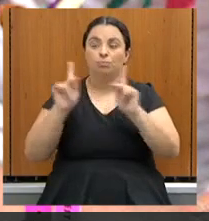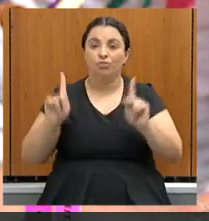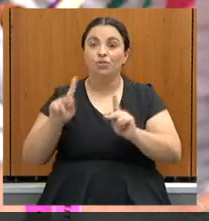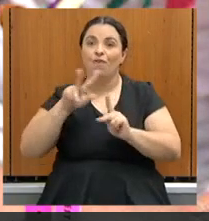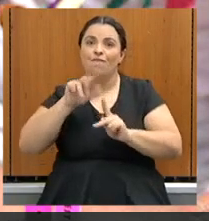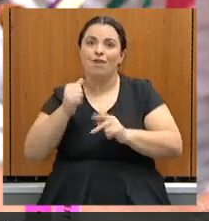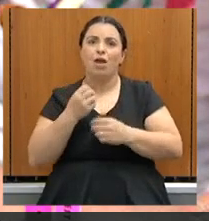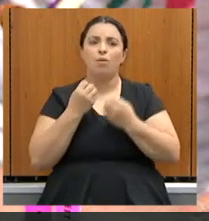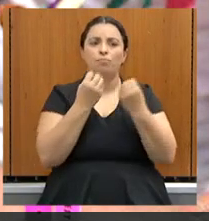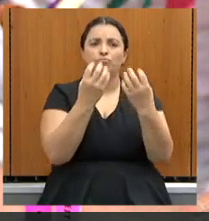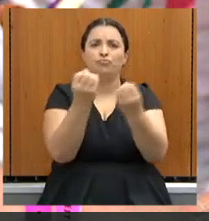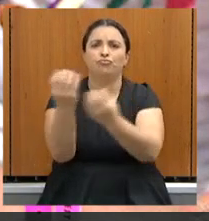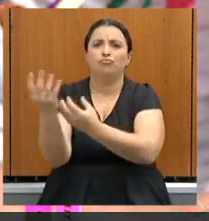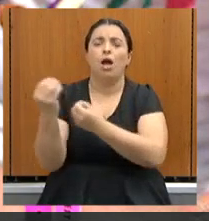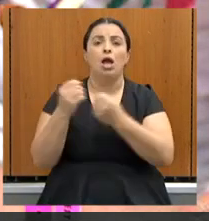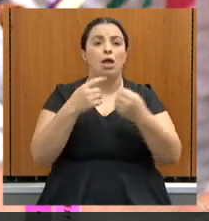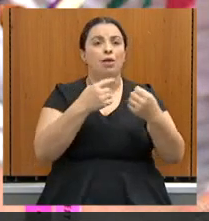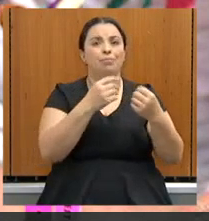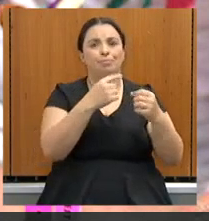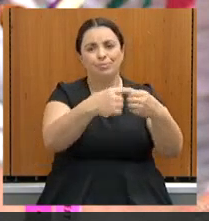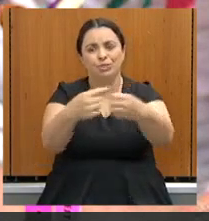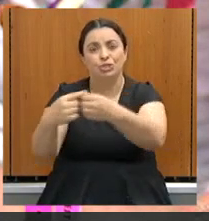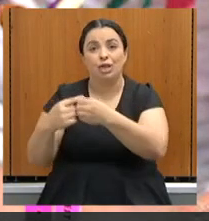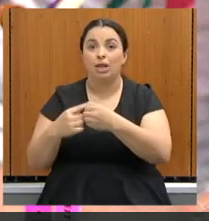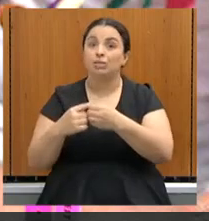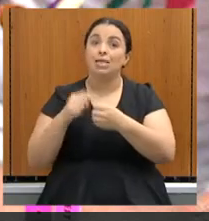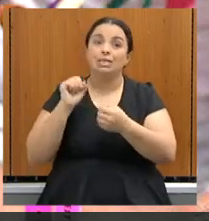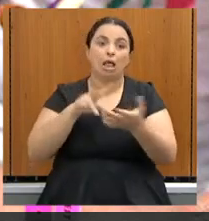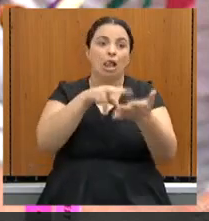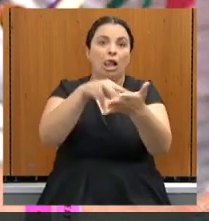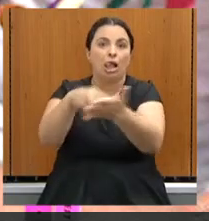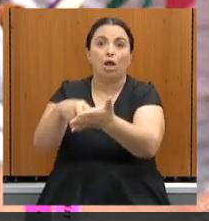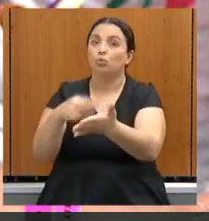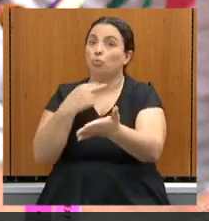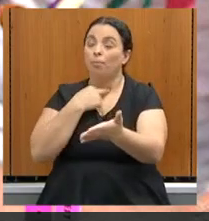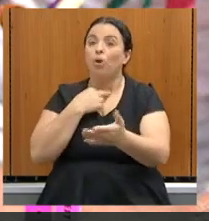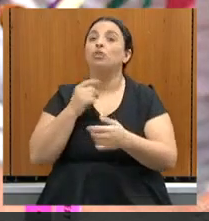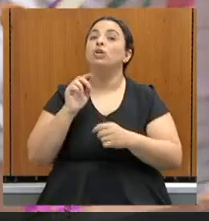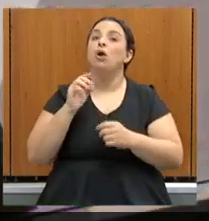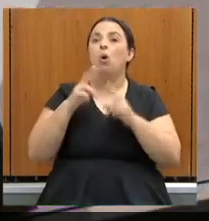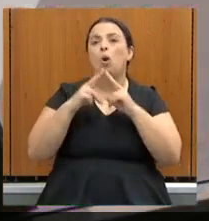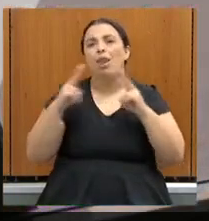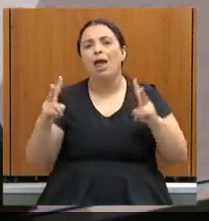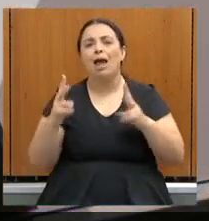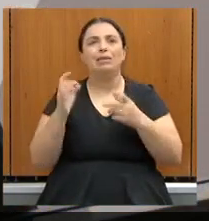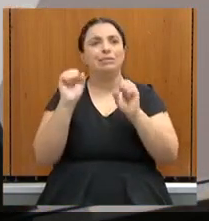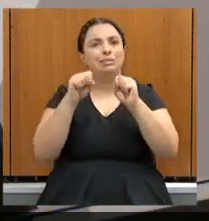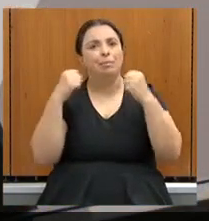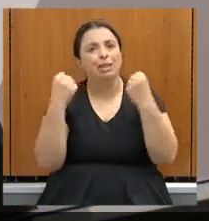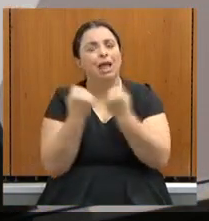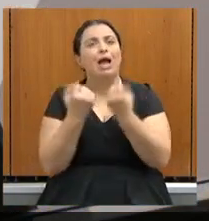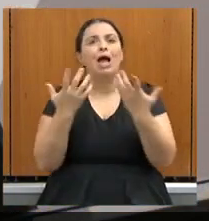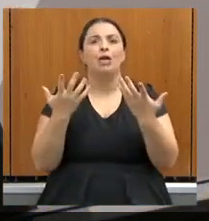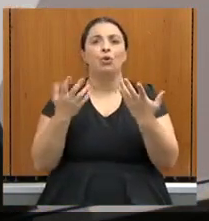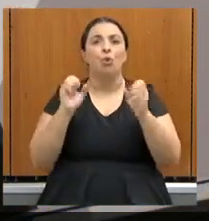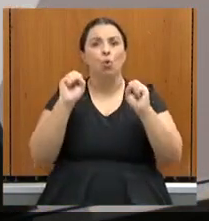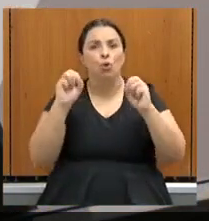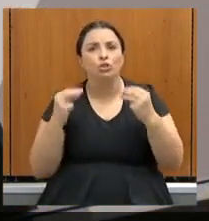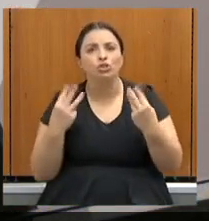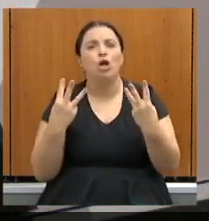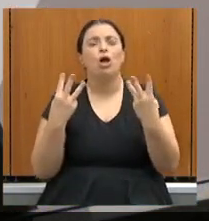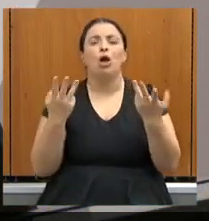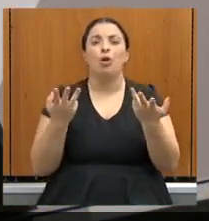for possível, de forma online. Então, em seminários, em workshops e o investimento 2,49 milhões.